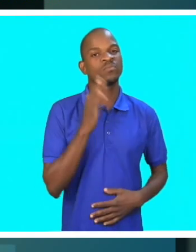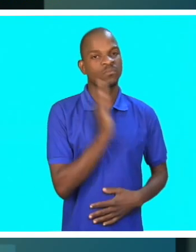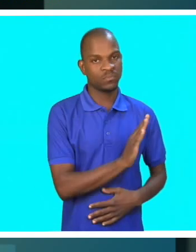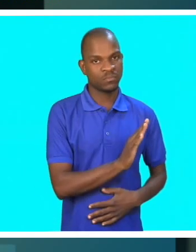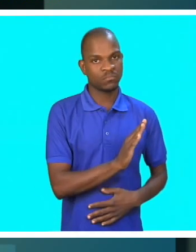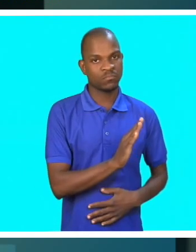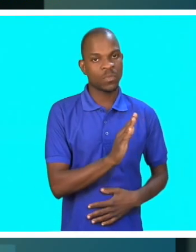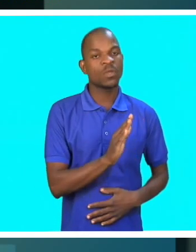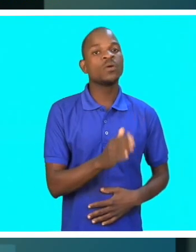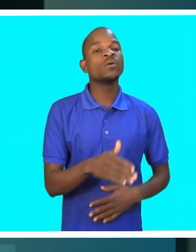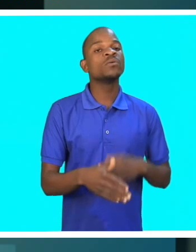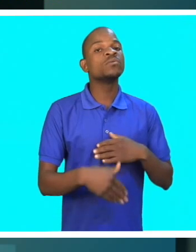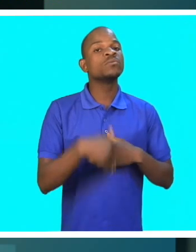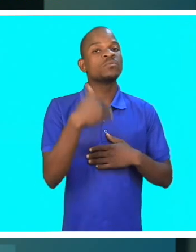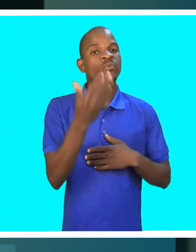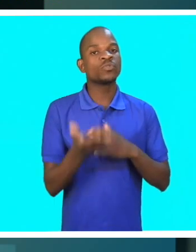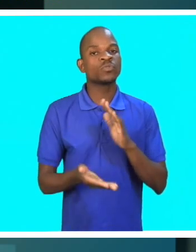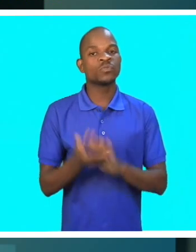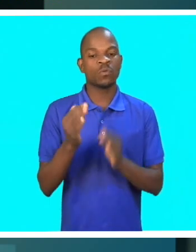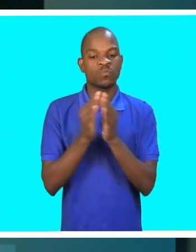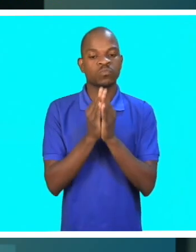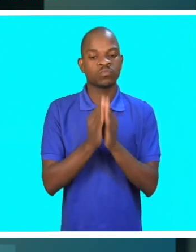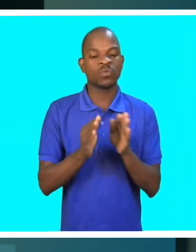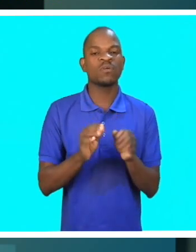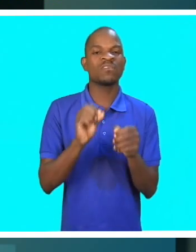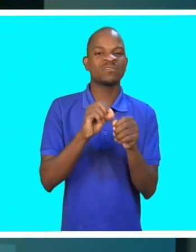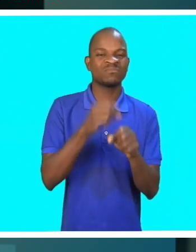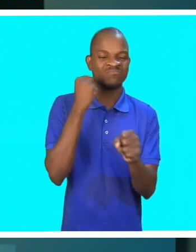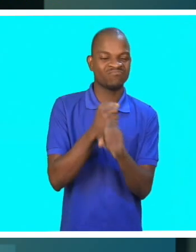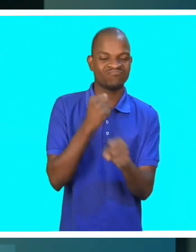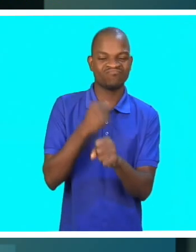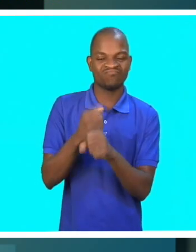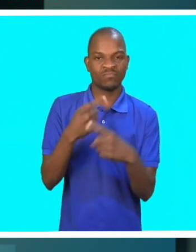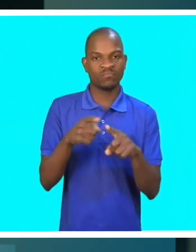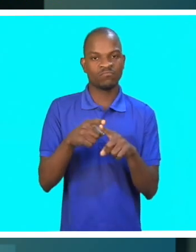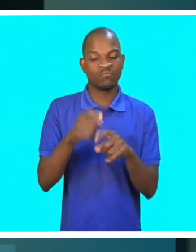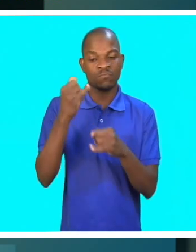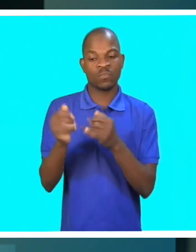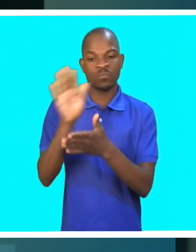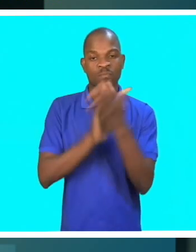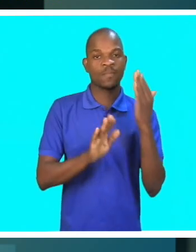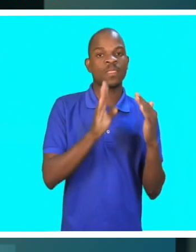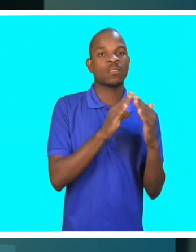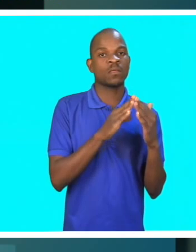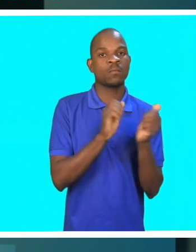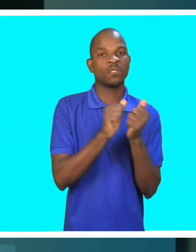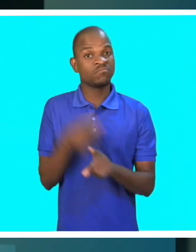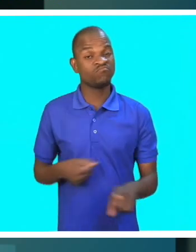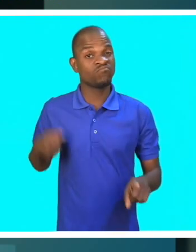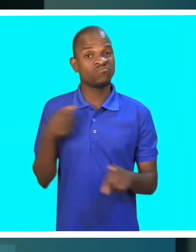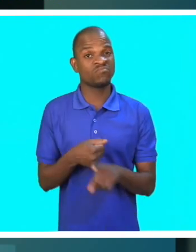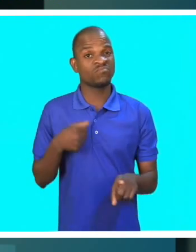Pronto. Daí começaram a me tratar, eu começaram a tratar ele. Voltamos para casa. A coisa não deu